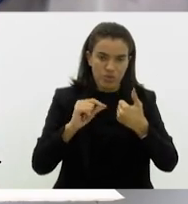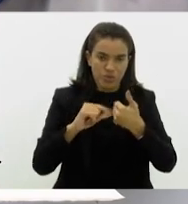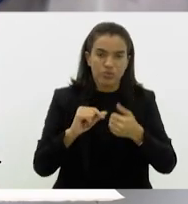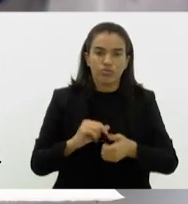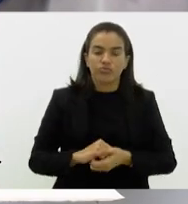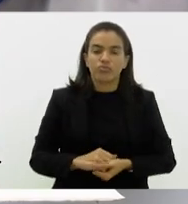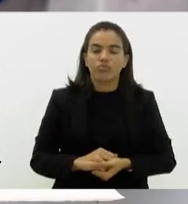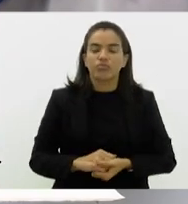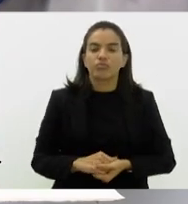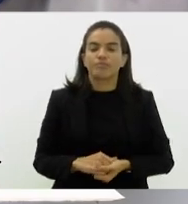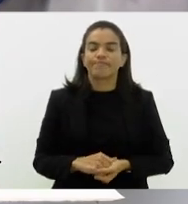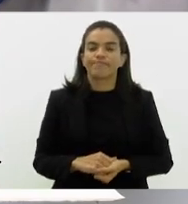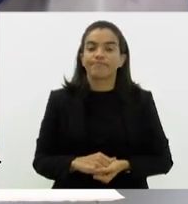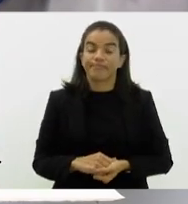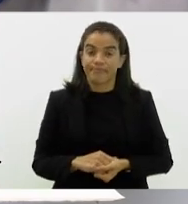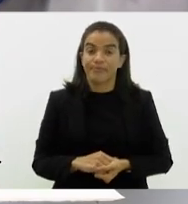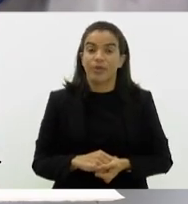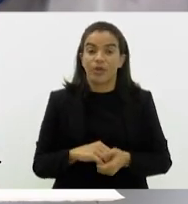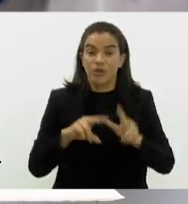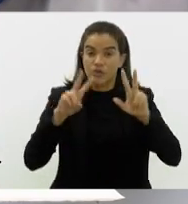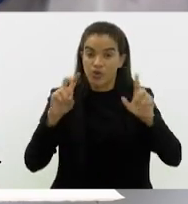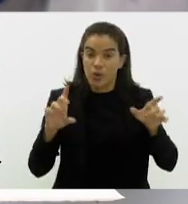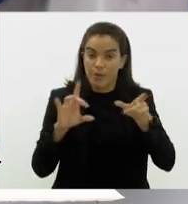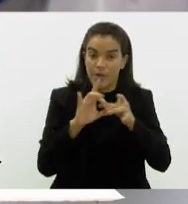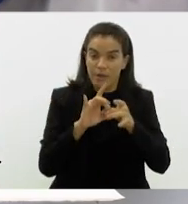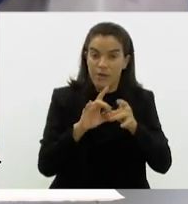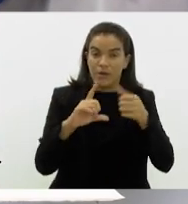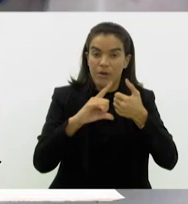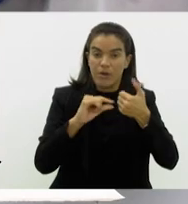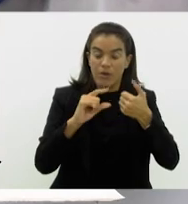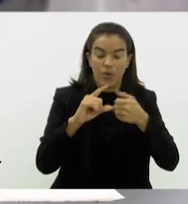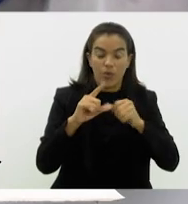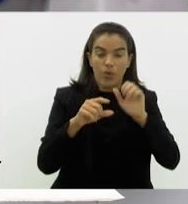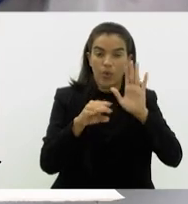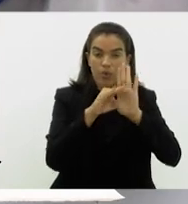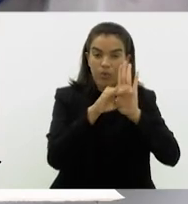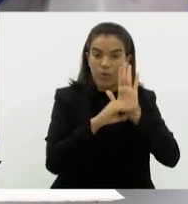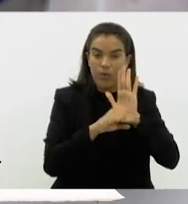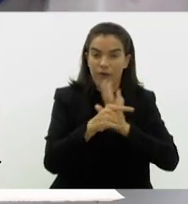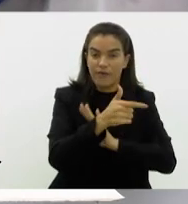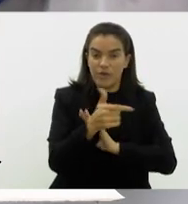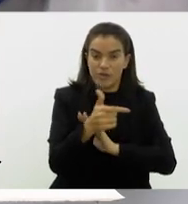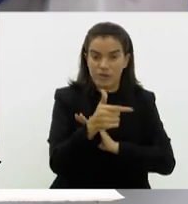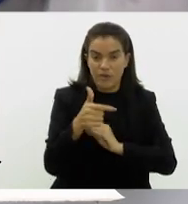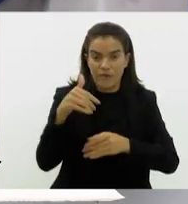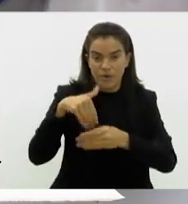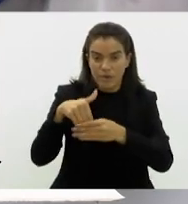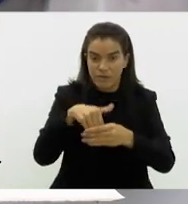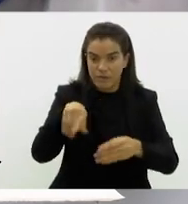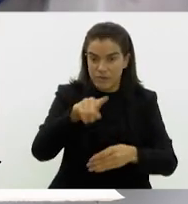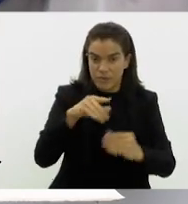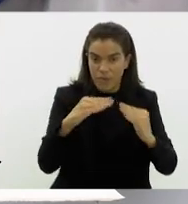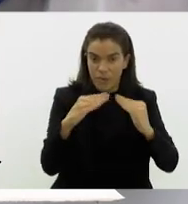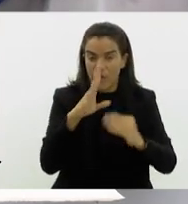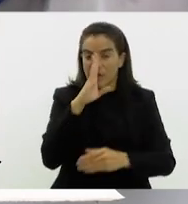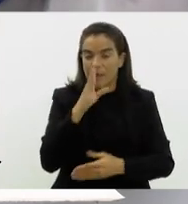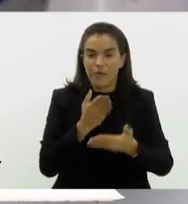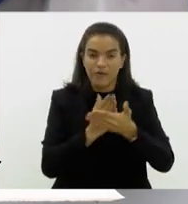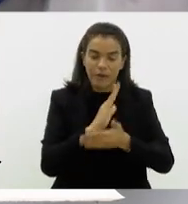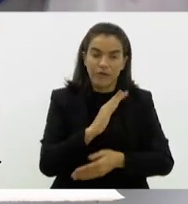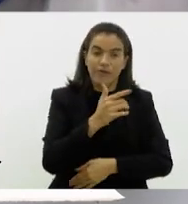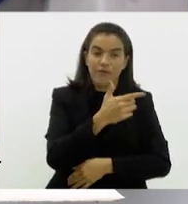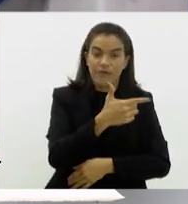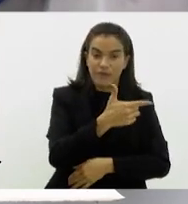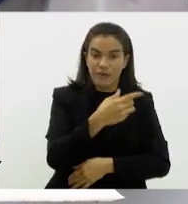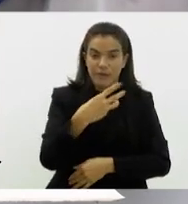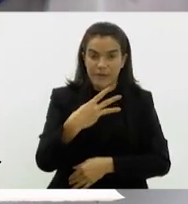redação. Então, em relação ao 22, encerrada a discussão, em votação, senhores que aprovam, permaneçam como estão, aprovado 23